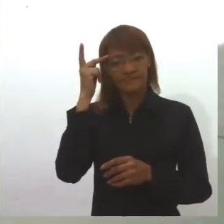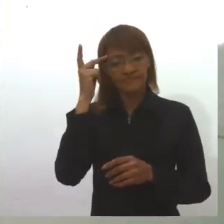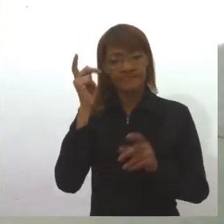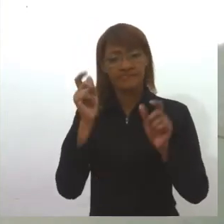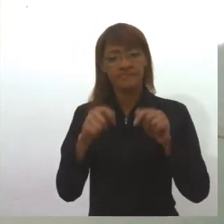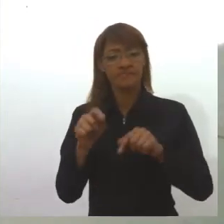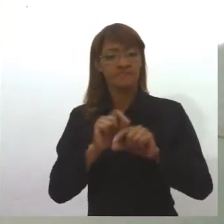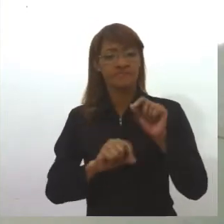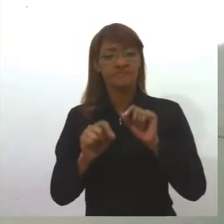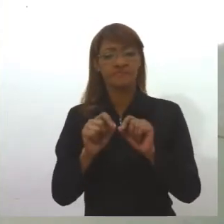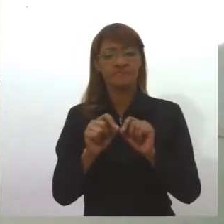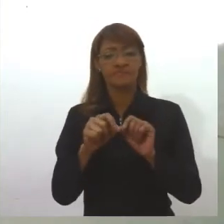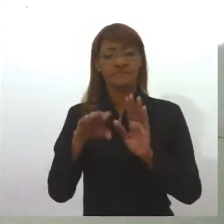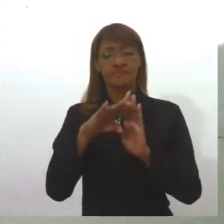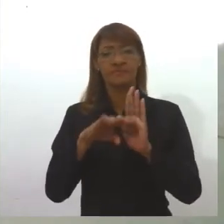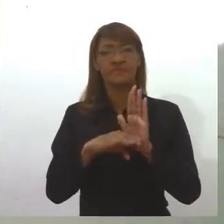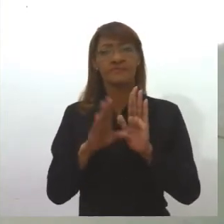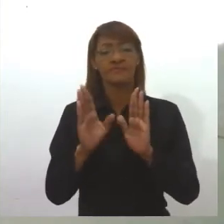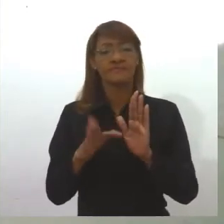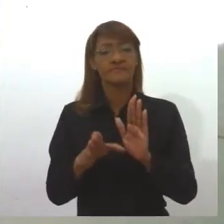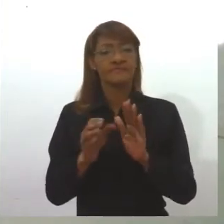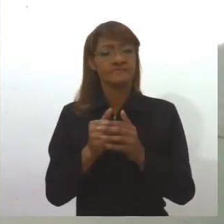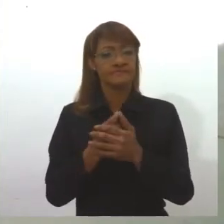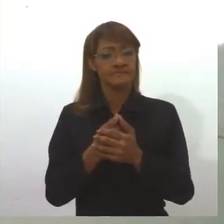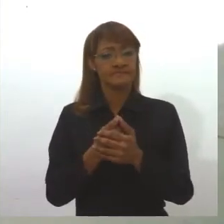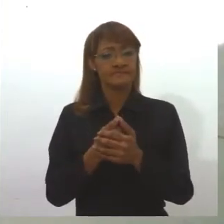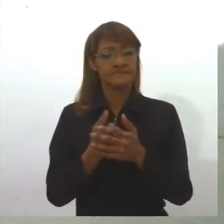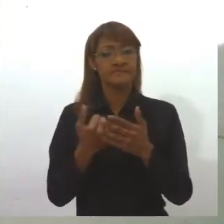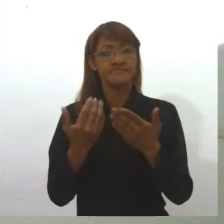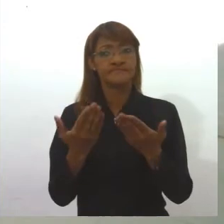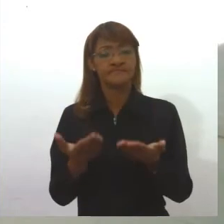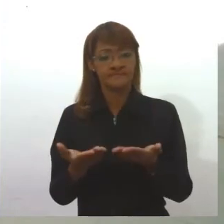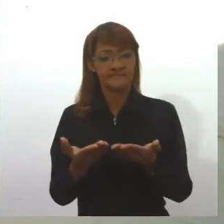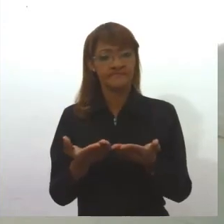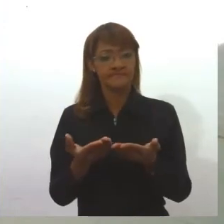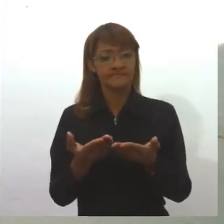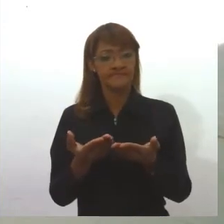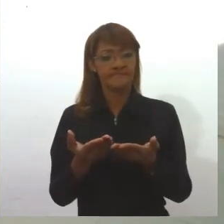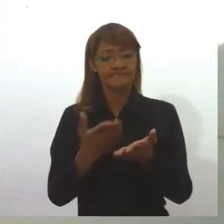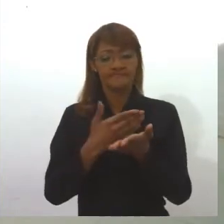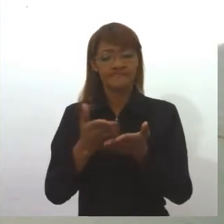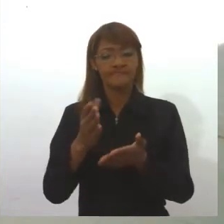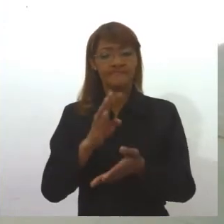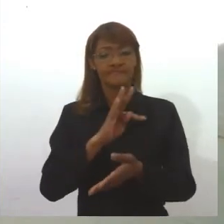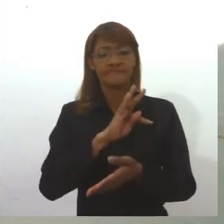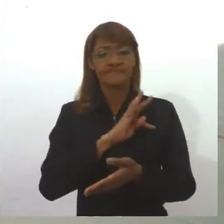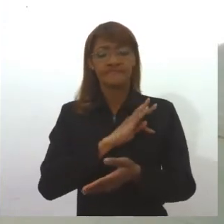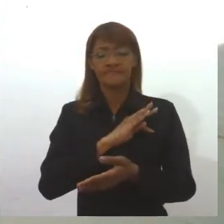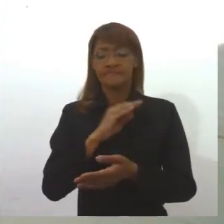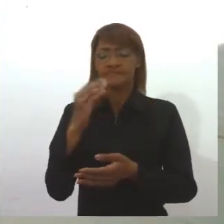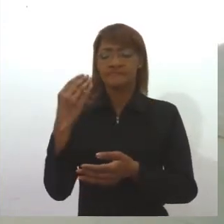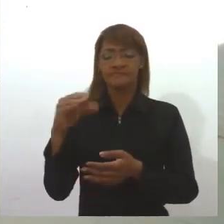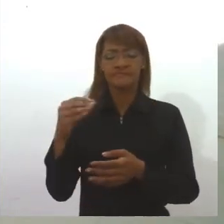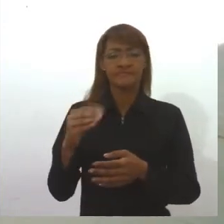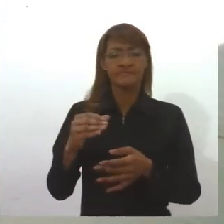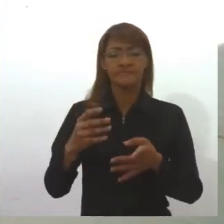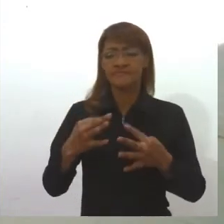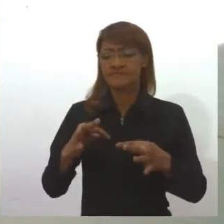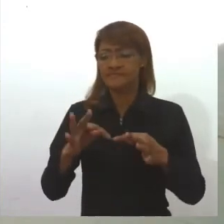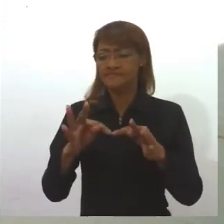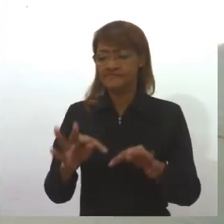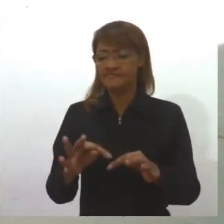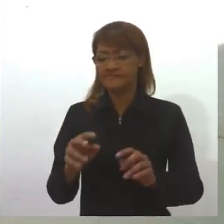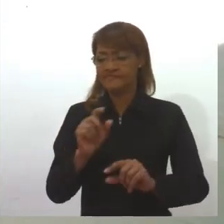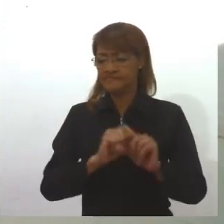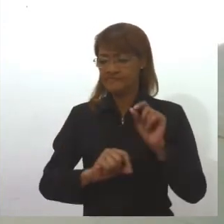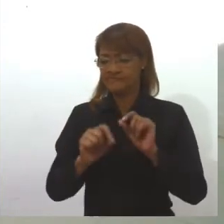possam ter seus problemas resolvidos. Então, essa formação, que vai desde a parte técnica em ciência, tecnologia e inovação, até a parte cidadania, vai estar